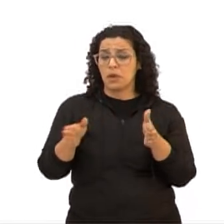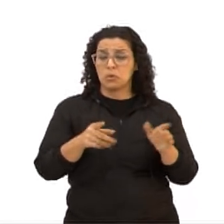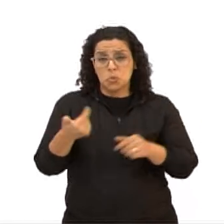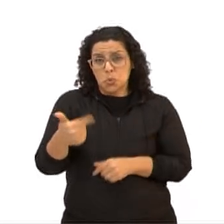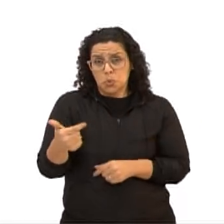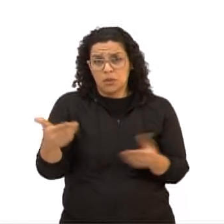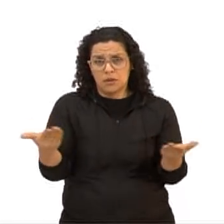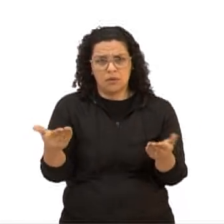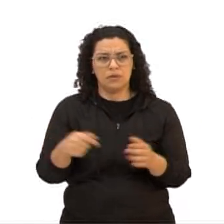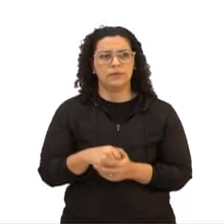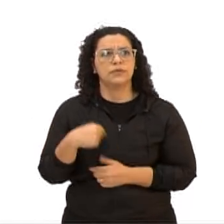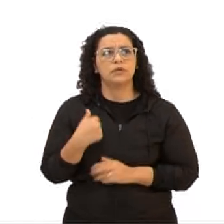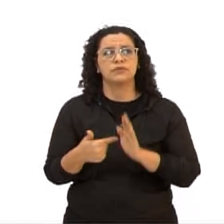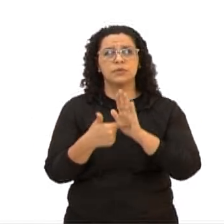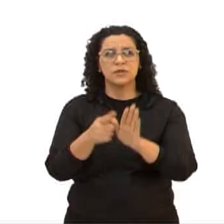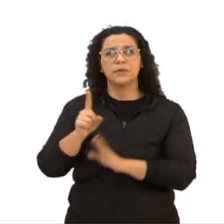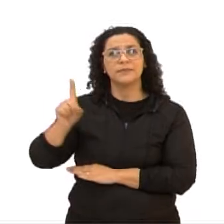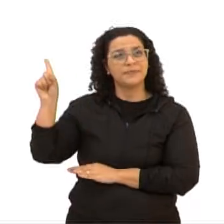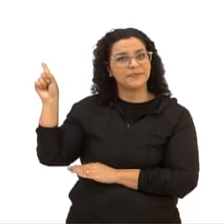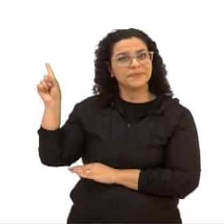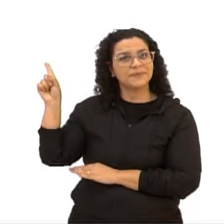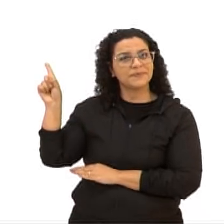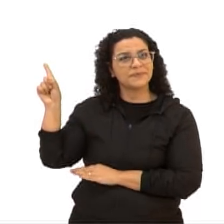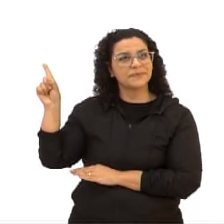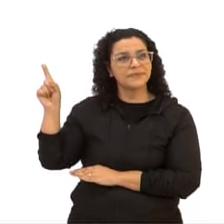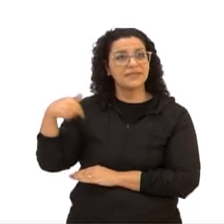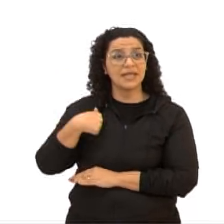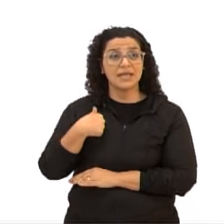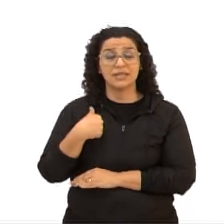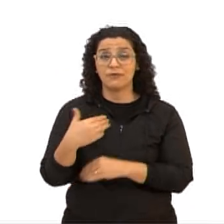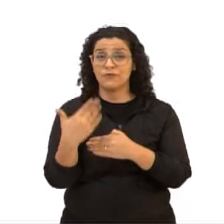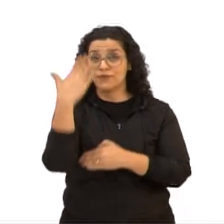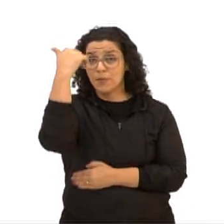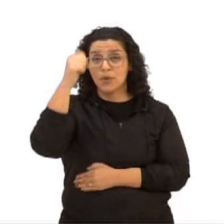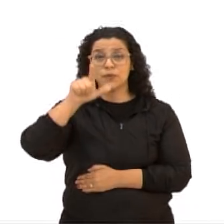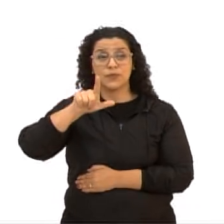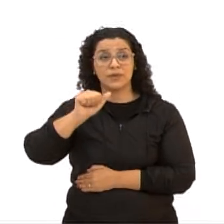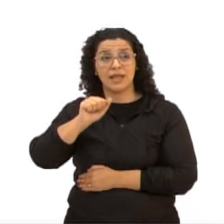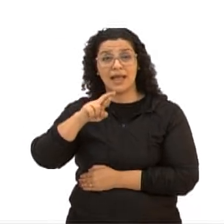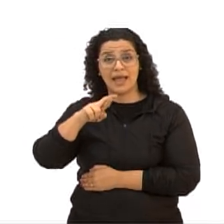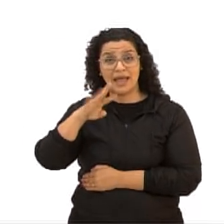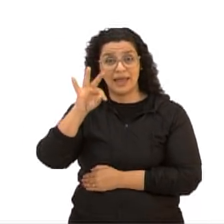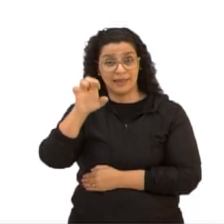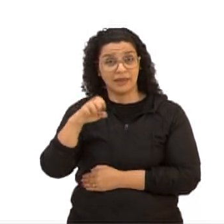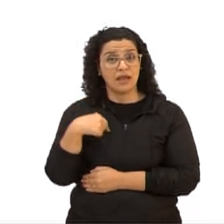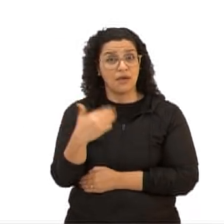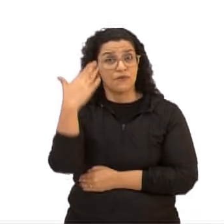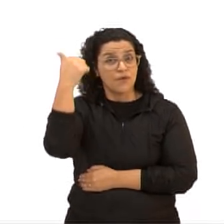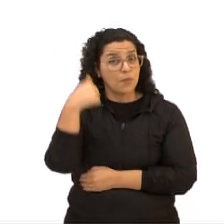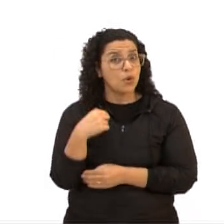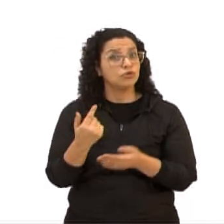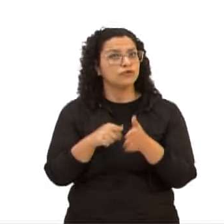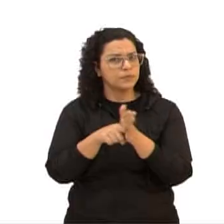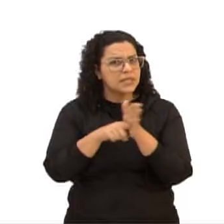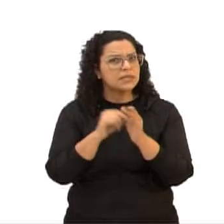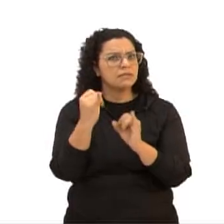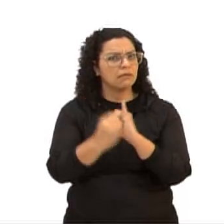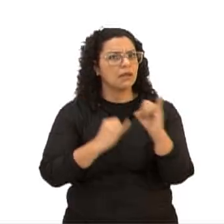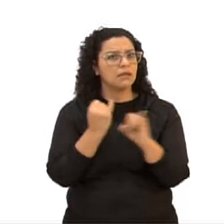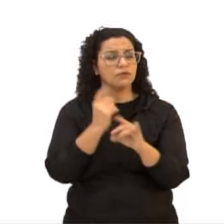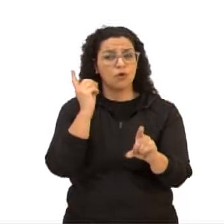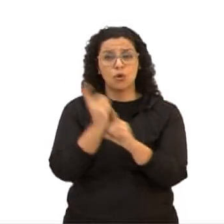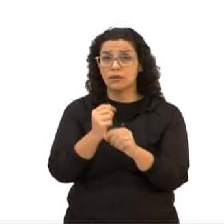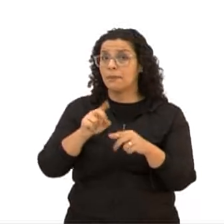tá? Então, colocando aqui, eu posso trazer um grande cartunista, Laerte, convido até vocês para conhecerem, fazem uma pesquisa na internet, vocês vão